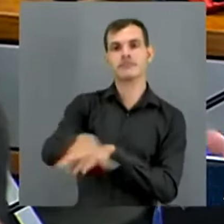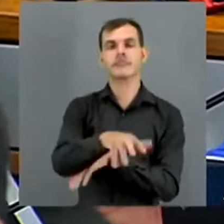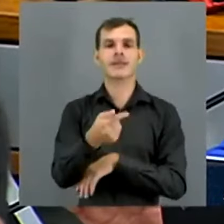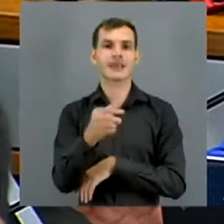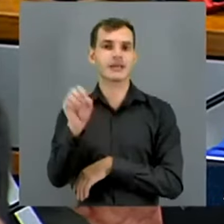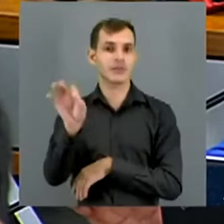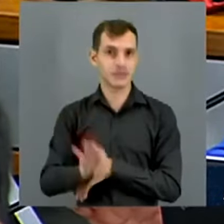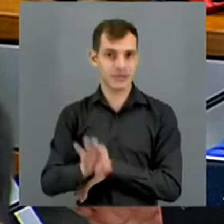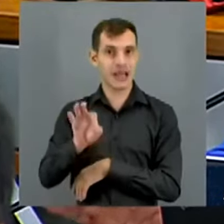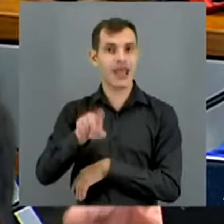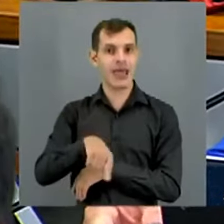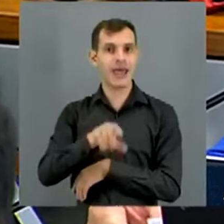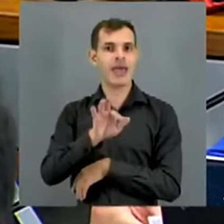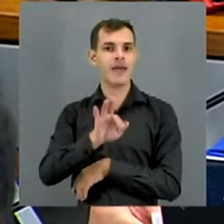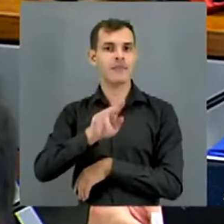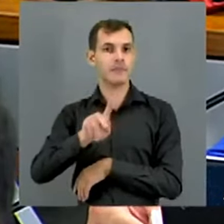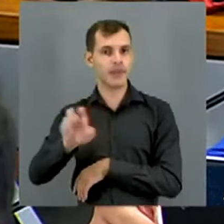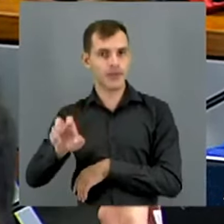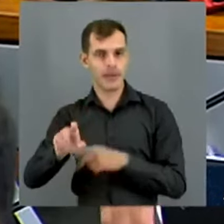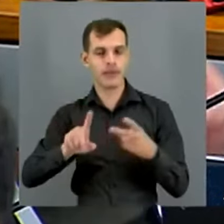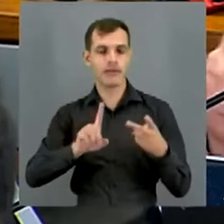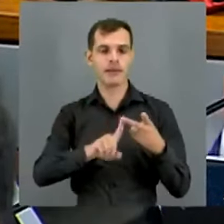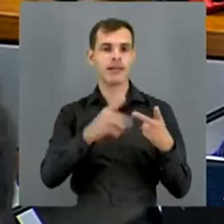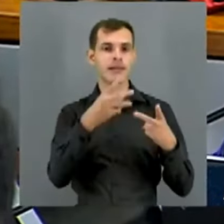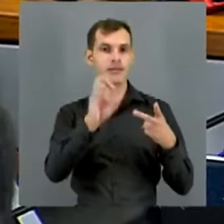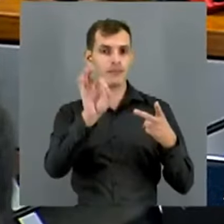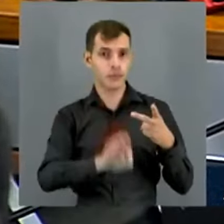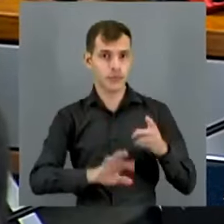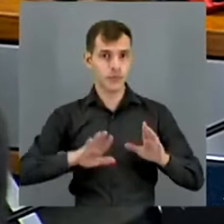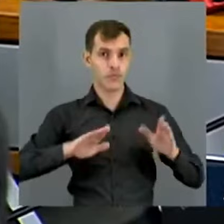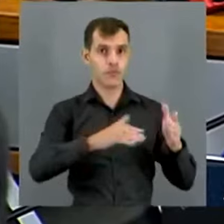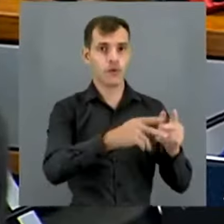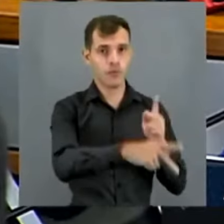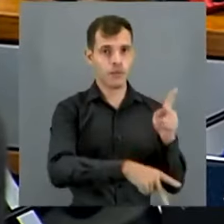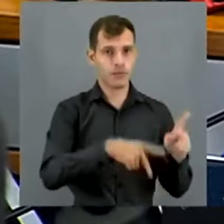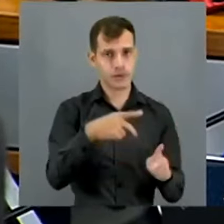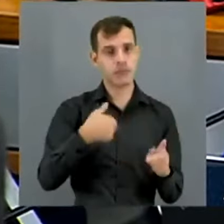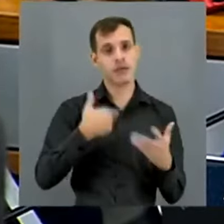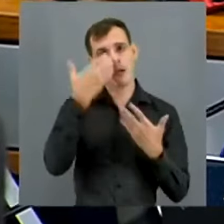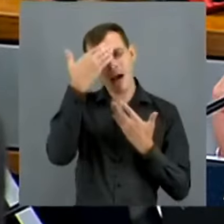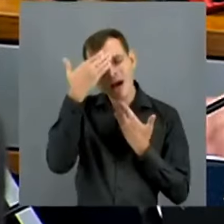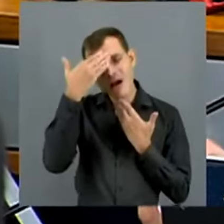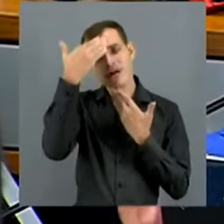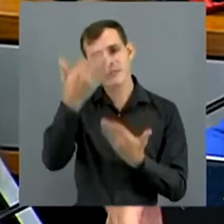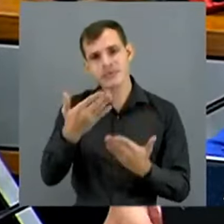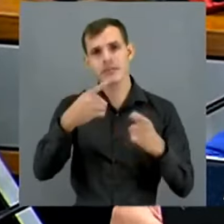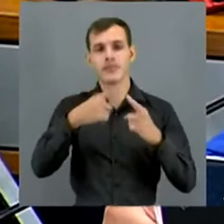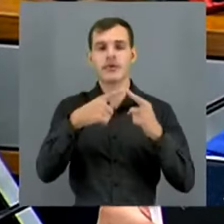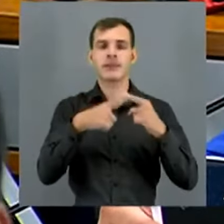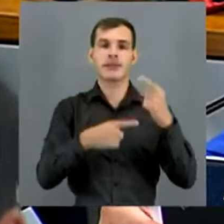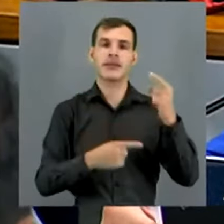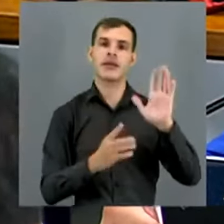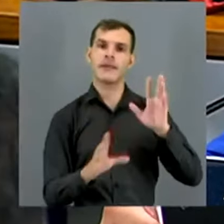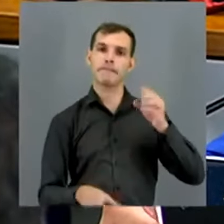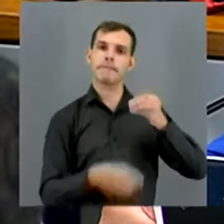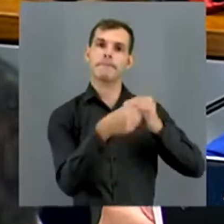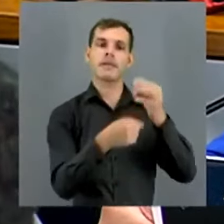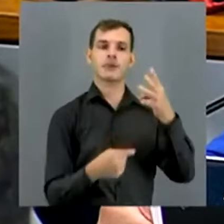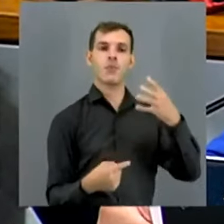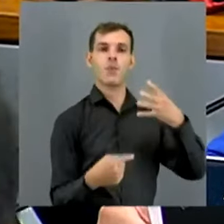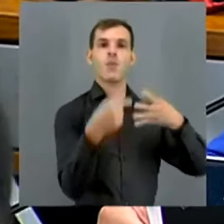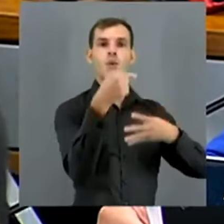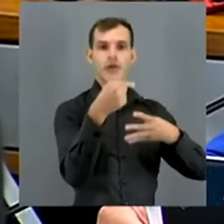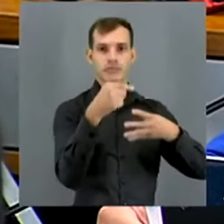FPE, 30% população. E agradeço pelo acolhimento das nossas quatro emendas. A do imposto